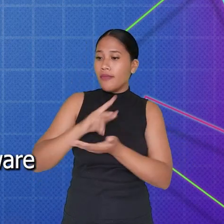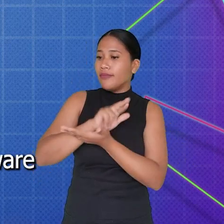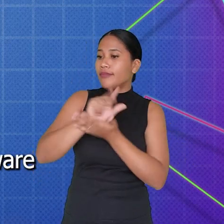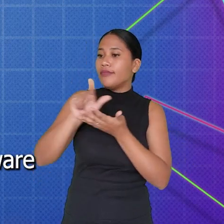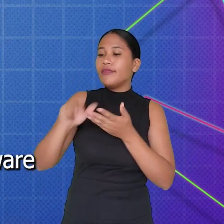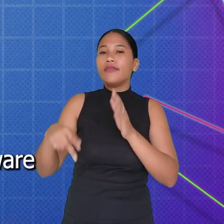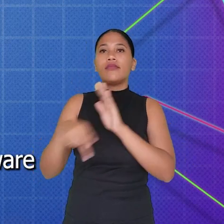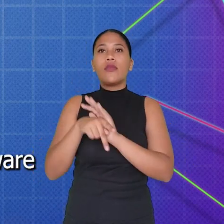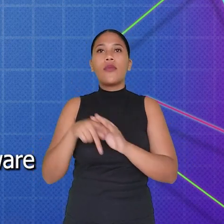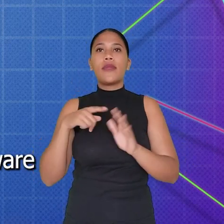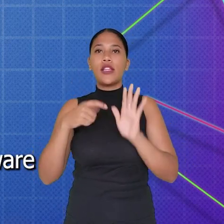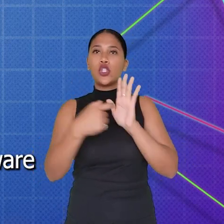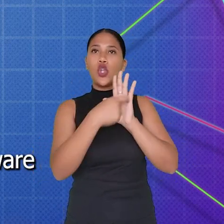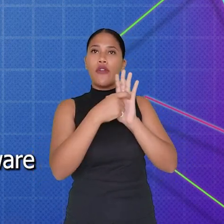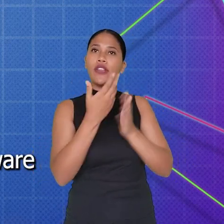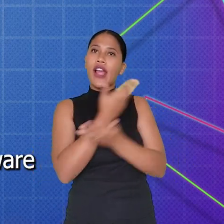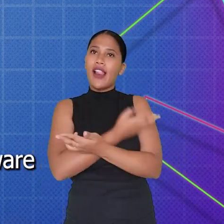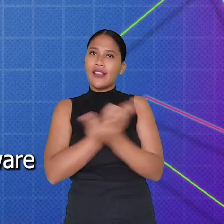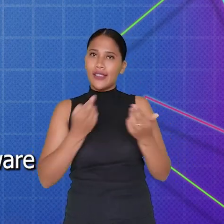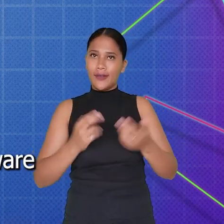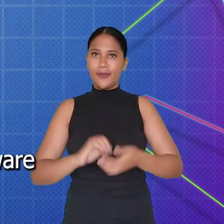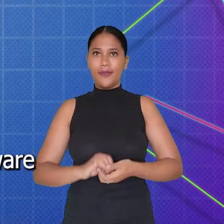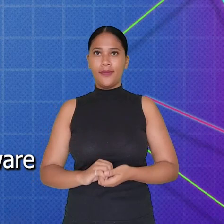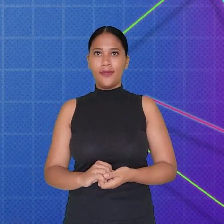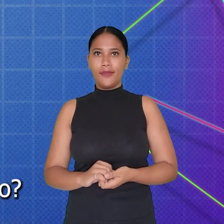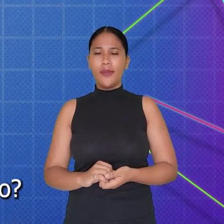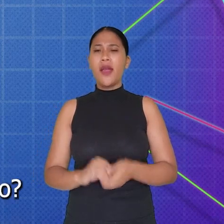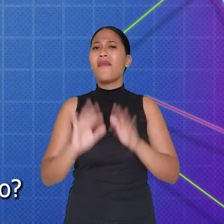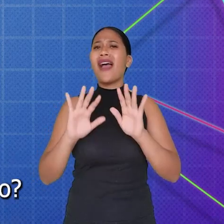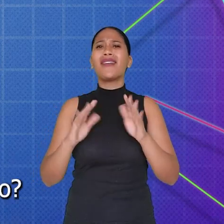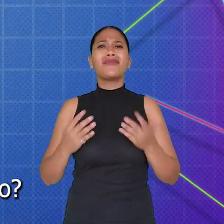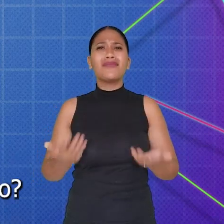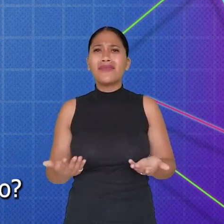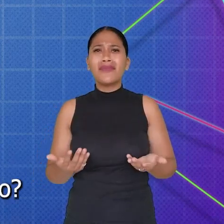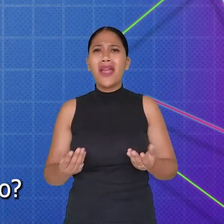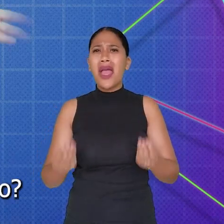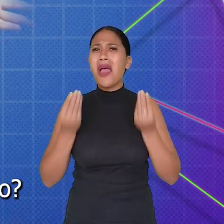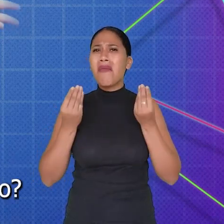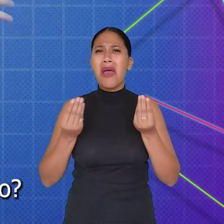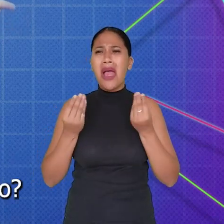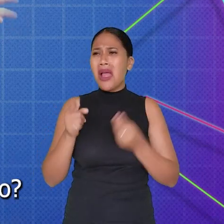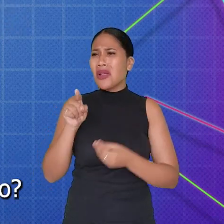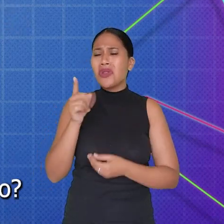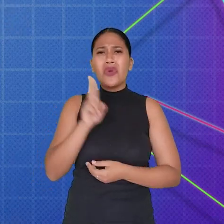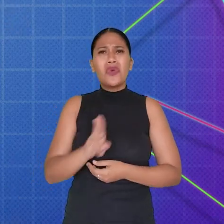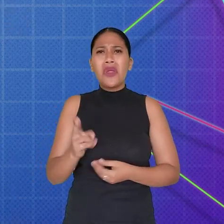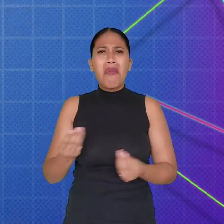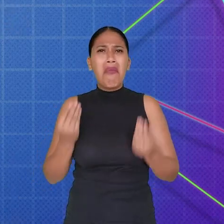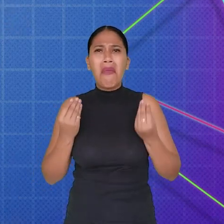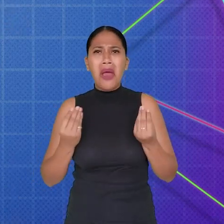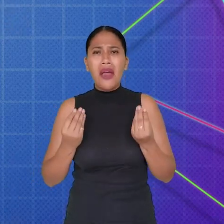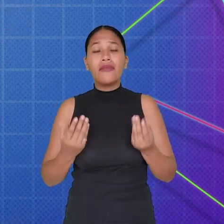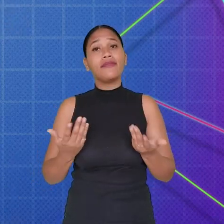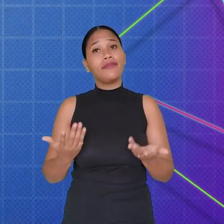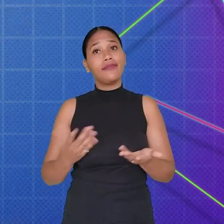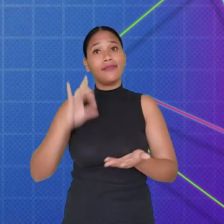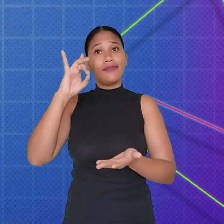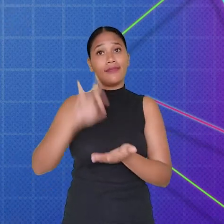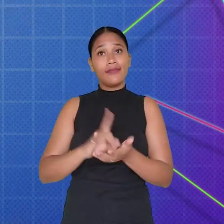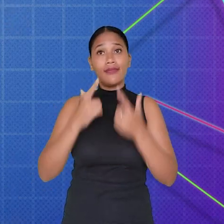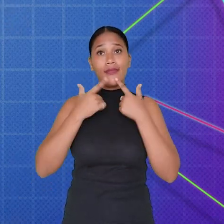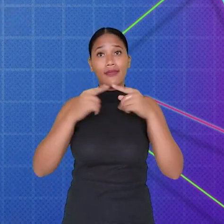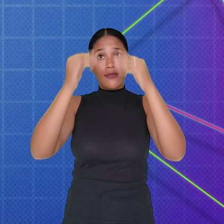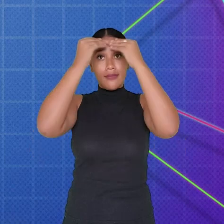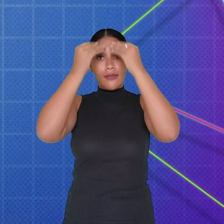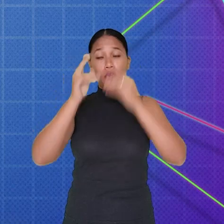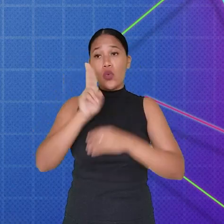diferentes componentes de software se relacionam entre si. Mas afinal, para que o C# é usado? Bem, a verdade é que essa